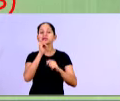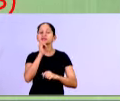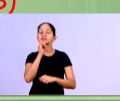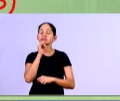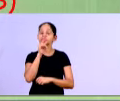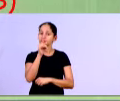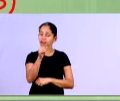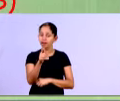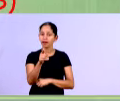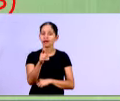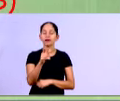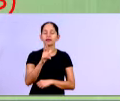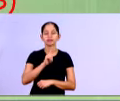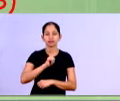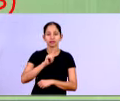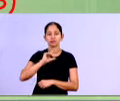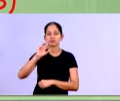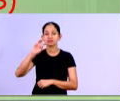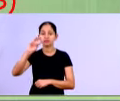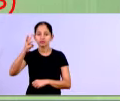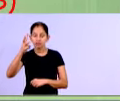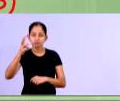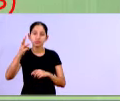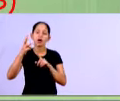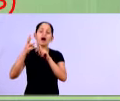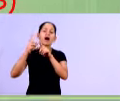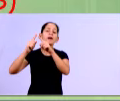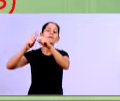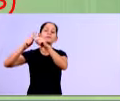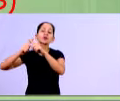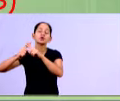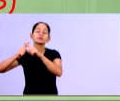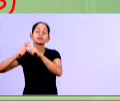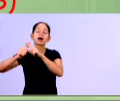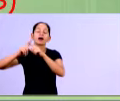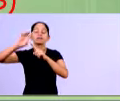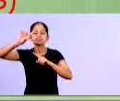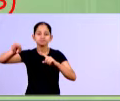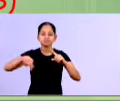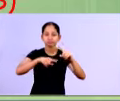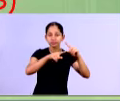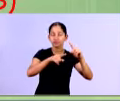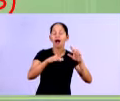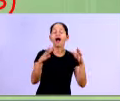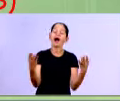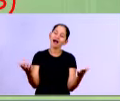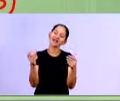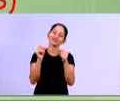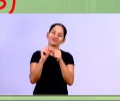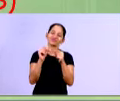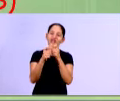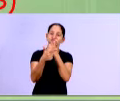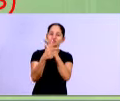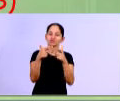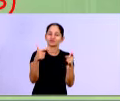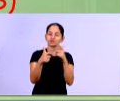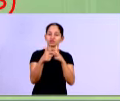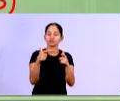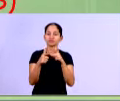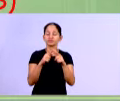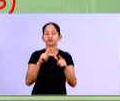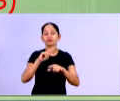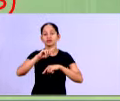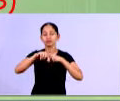esse 3.000 está multiplicando, vai passar para o outro lado, dividindo, ok? Ao passar isso para o outro lado dividindo, isso vai resultar